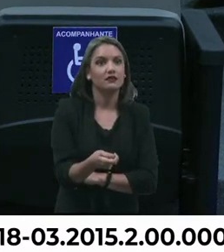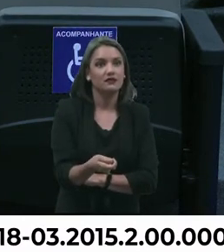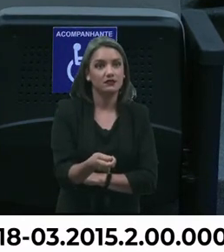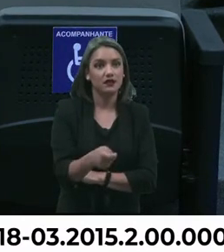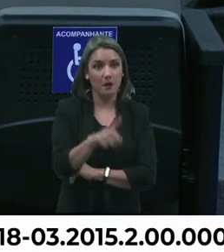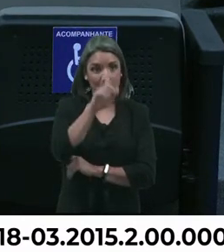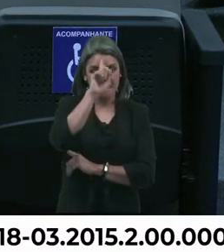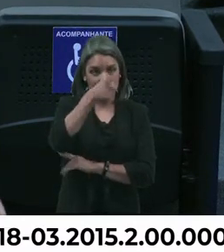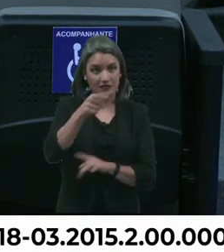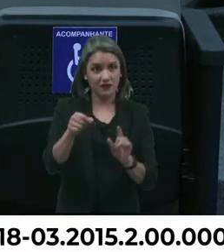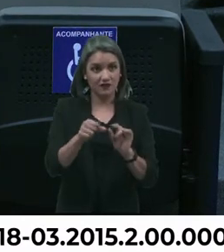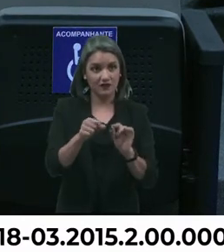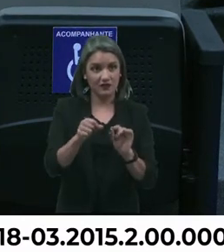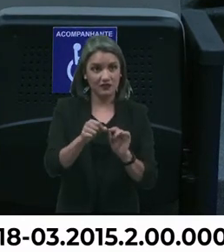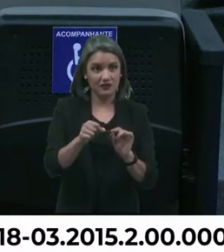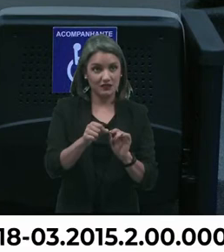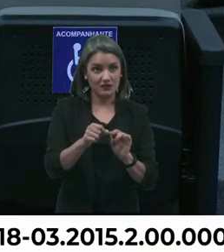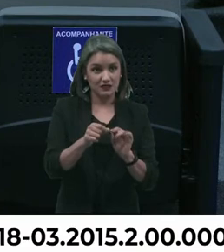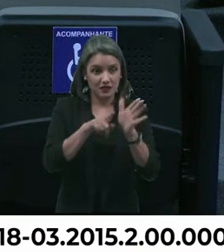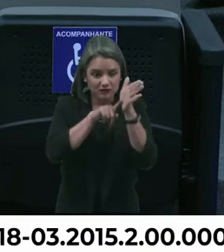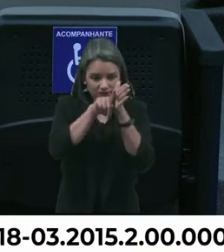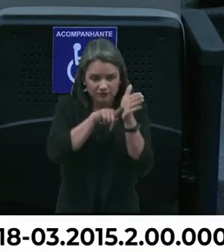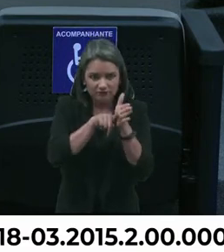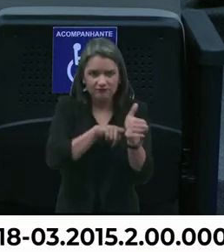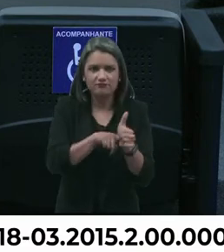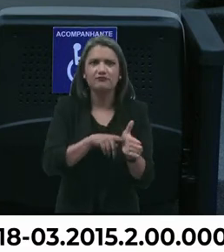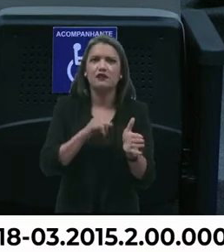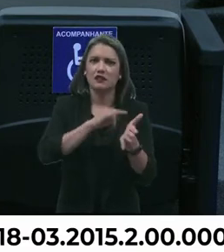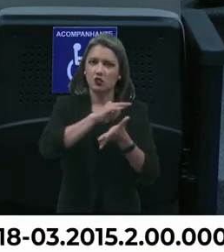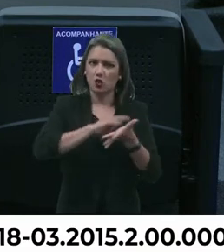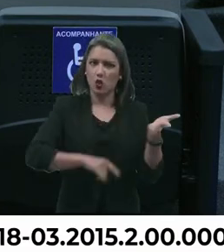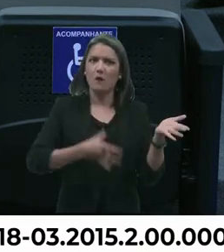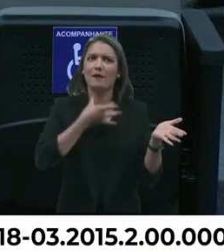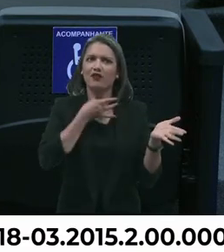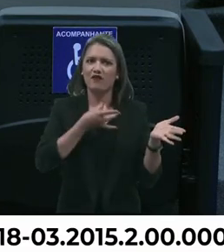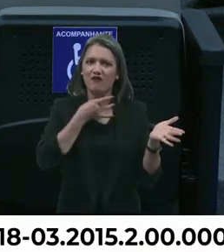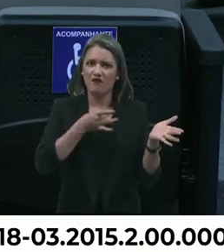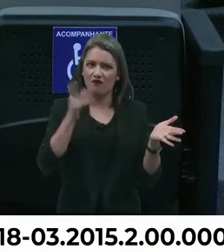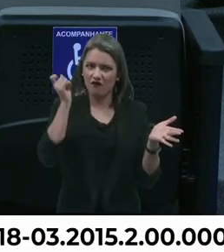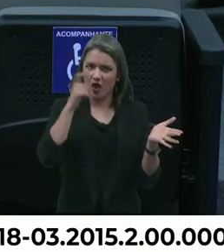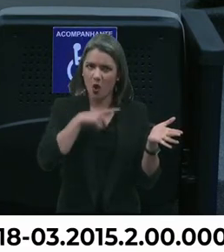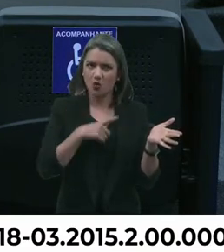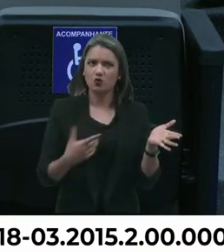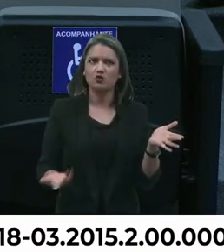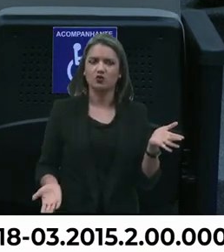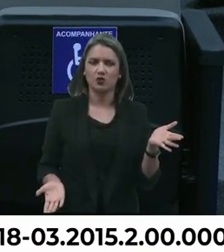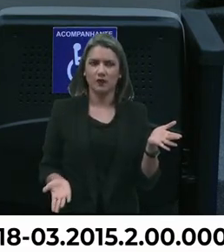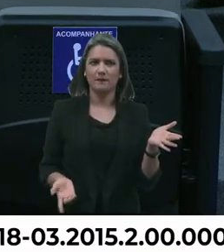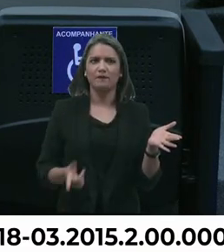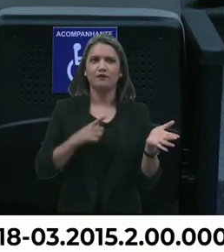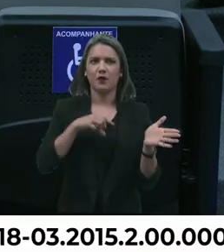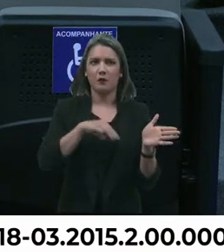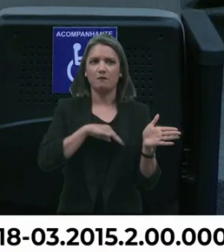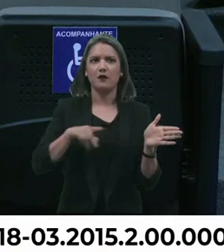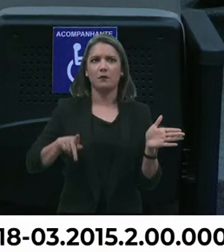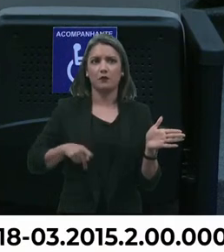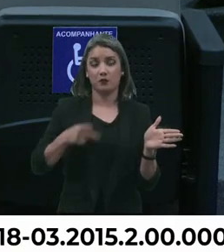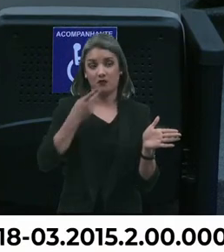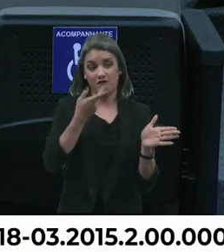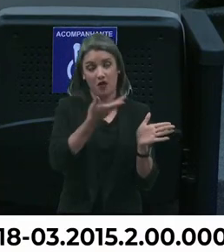manda instaurar um procedimento de apuração de falsidade sobre o documento que era apontado pelo Ministério Público como sendo